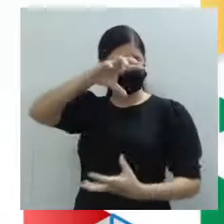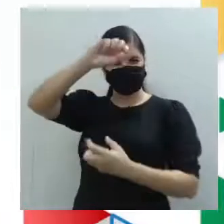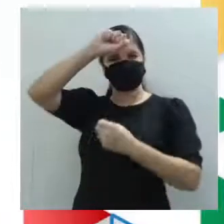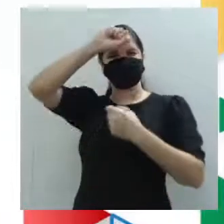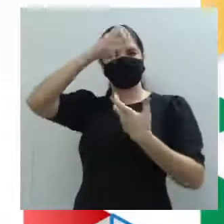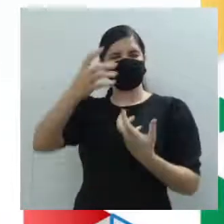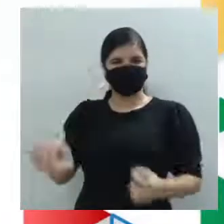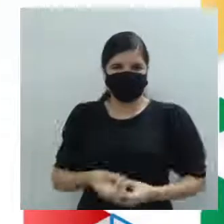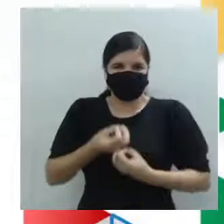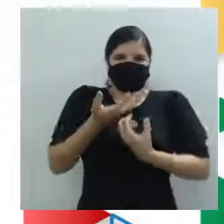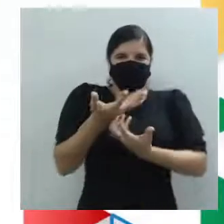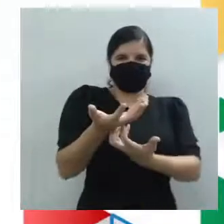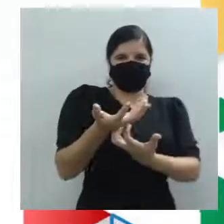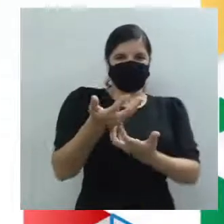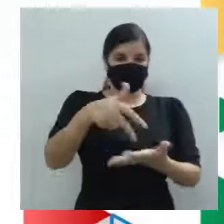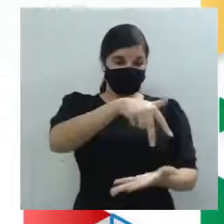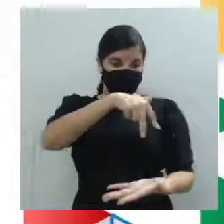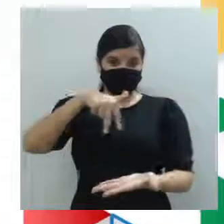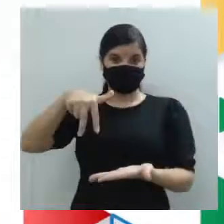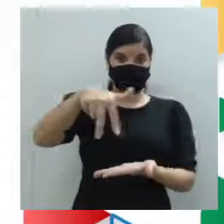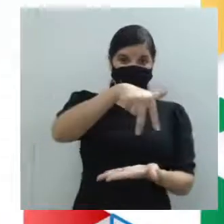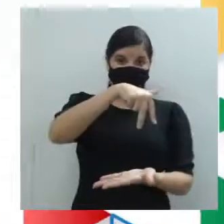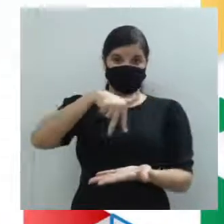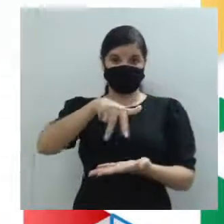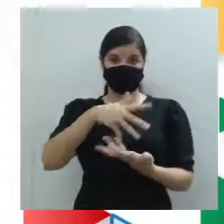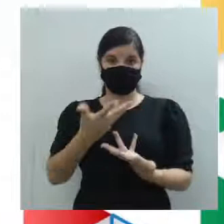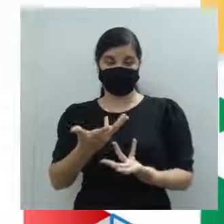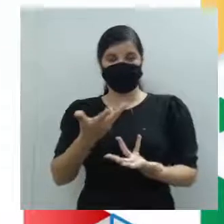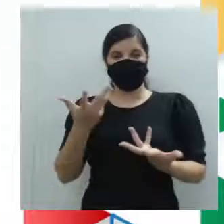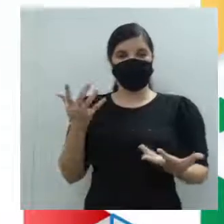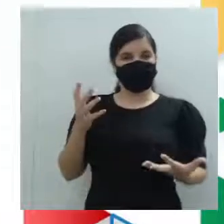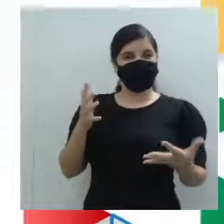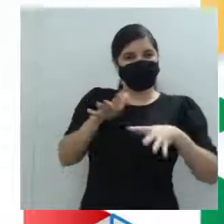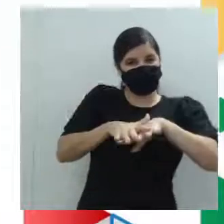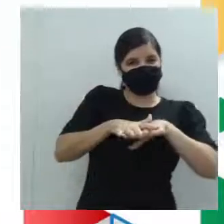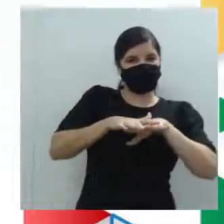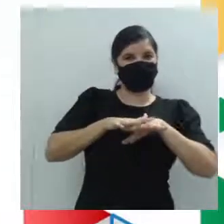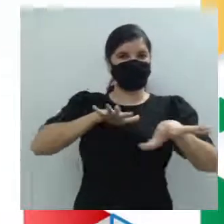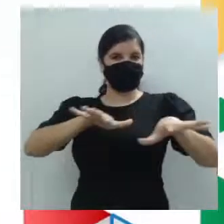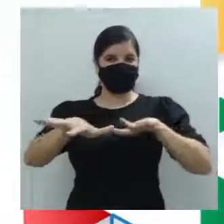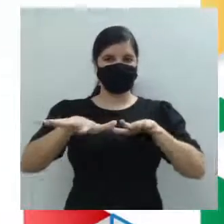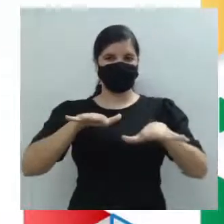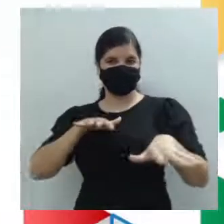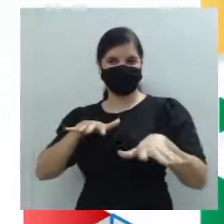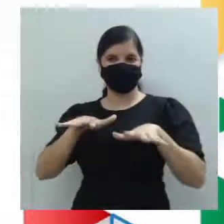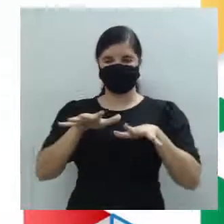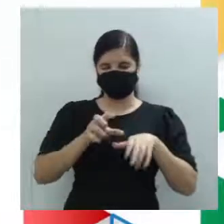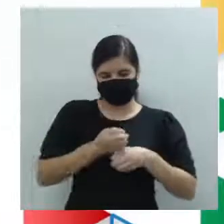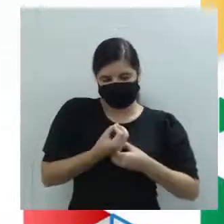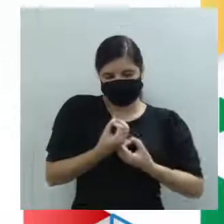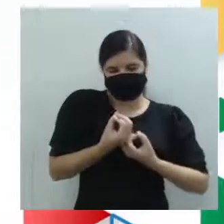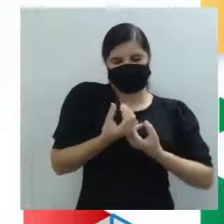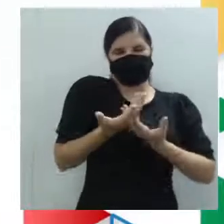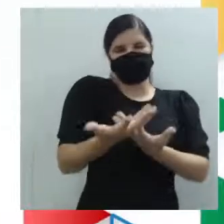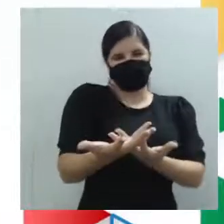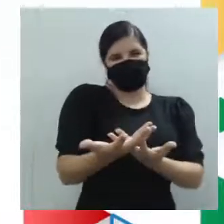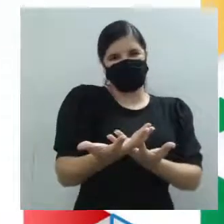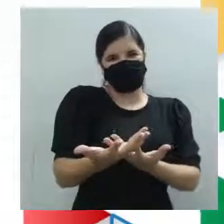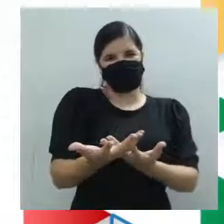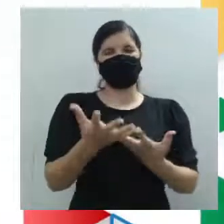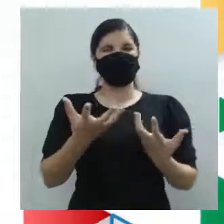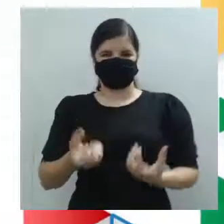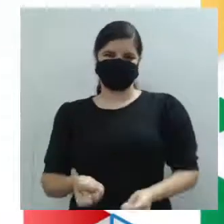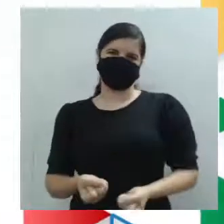quer expressar. A dança é a expressão que integra, é um movimento que entrega, de entrega.